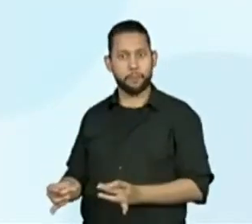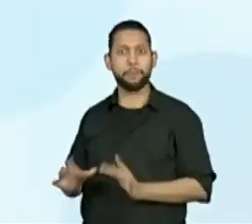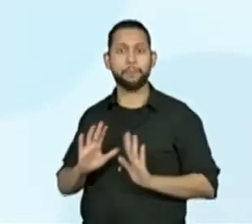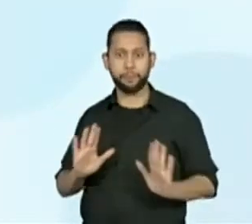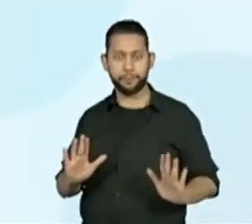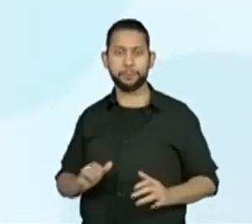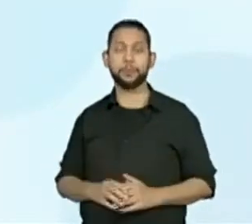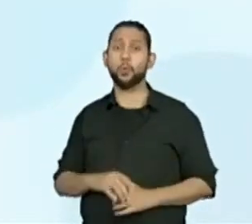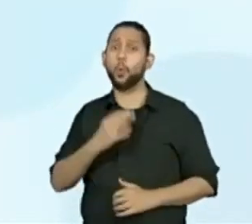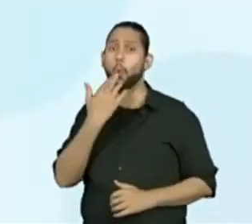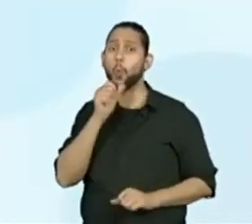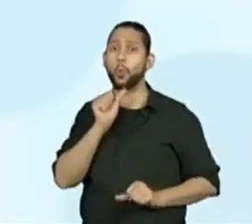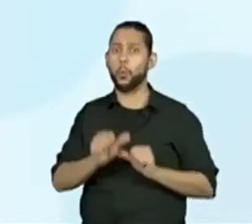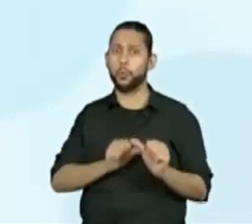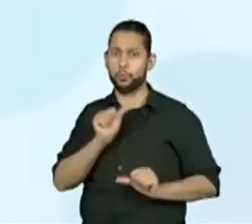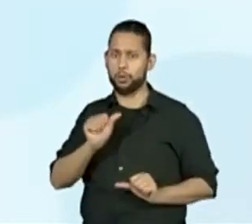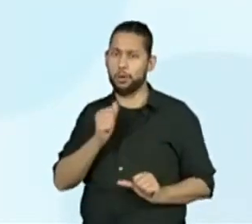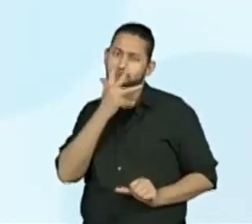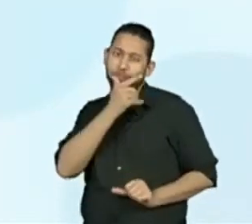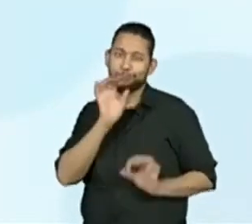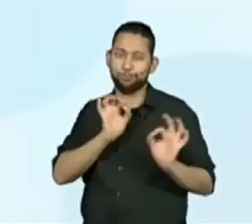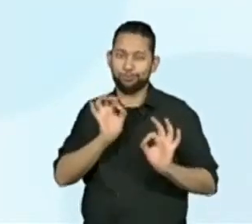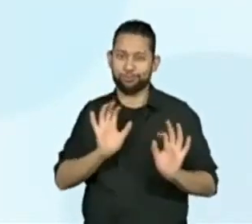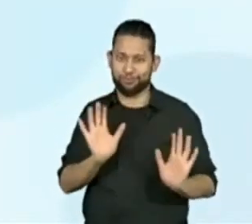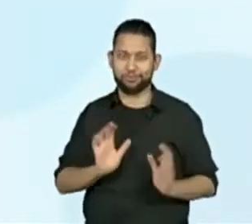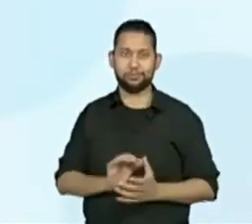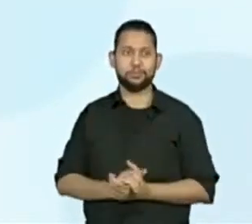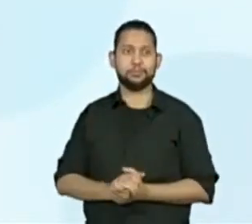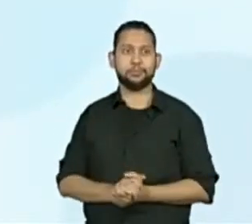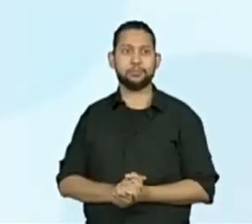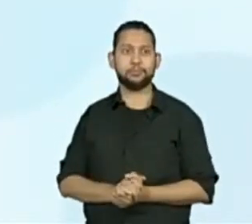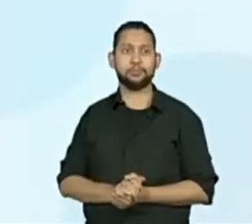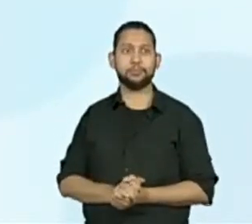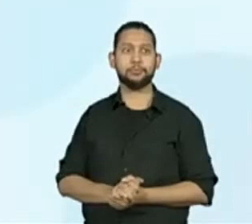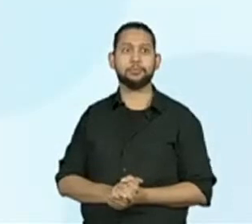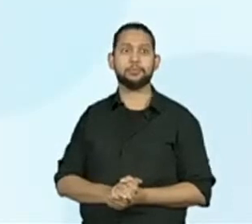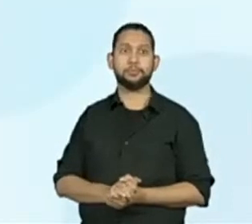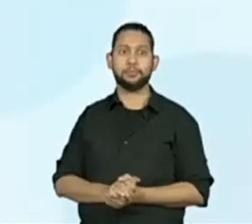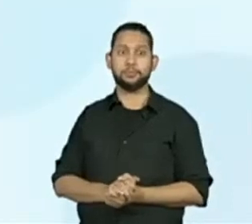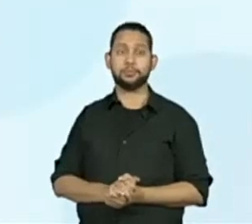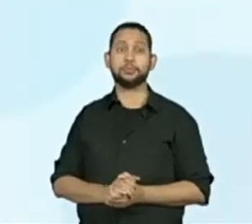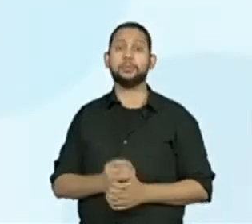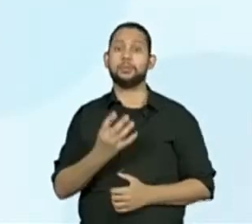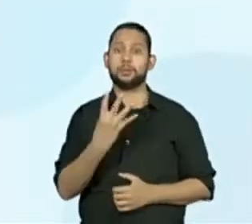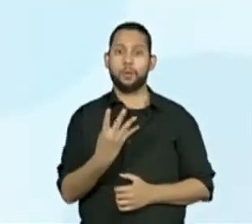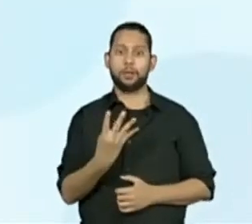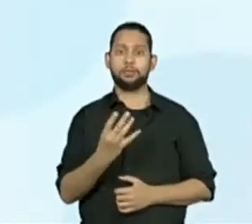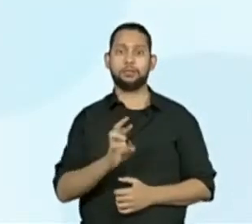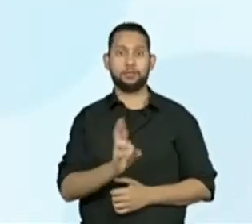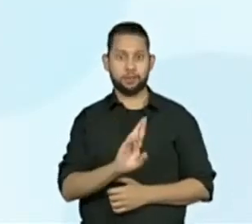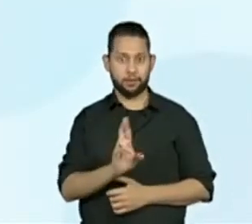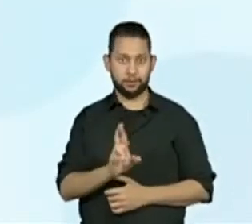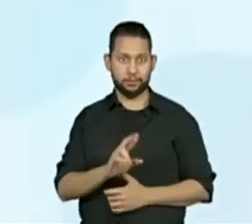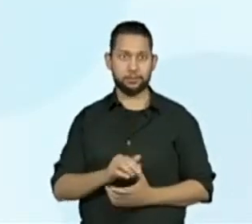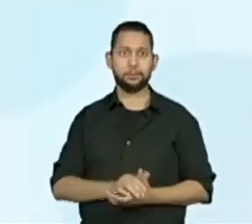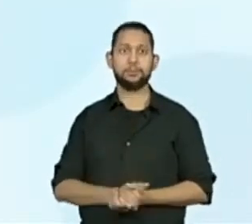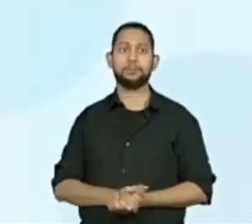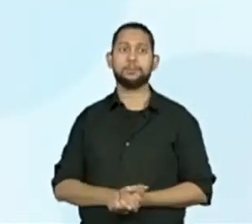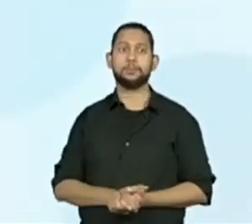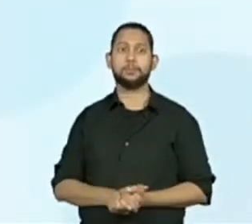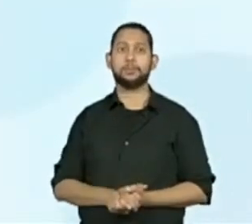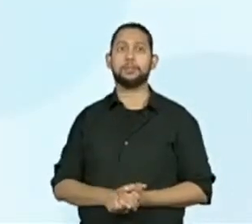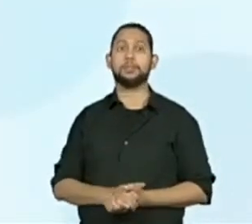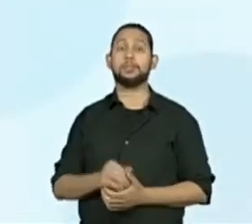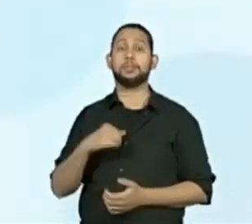e vamos mudar de cor para ficar bem bonitinho vou de compôr aqui do lado eu tenho quatro reais e